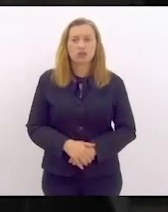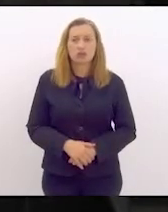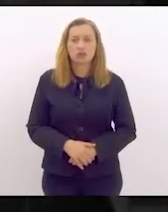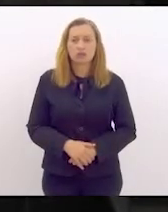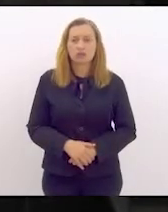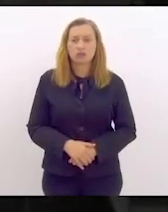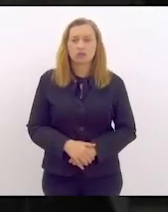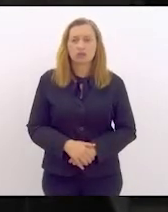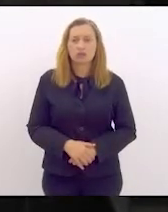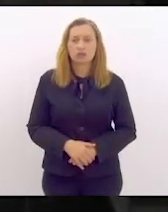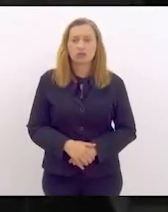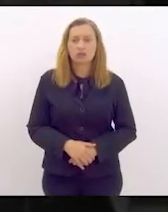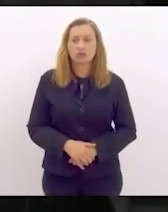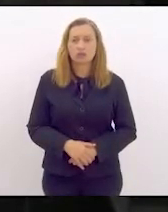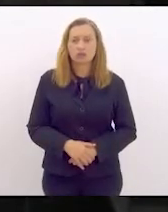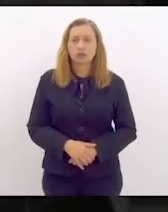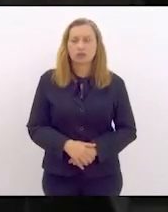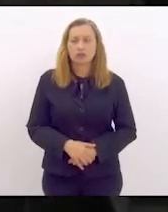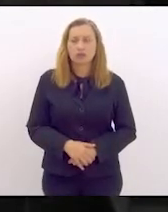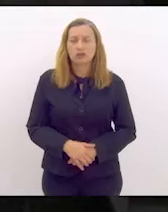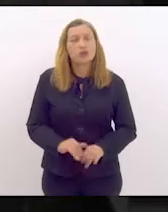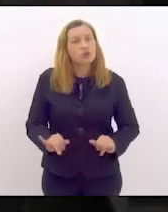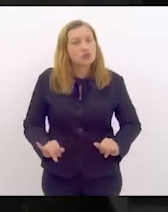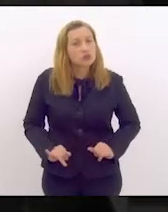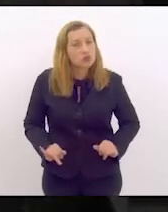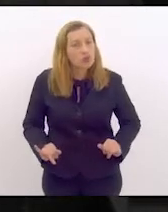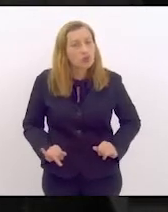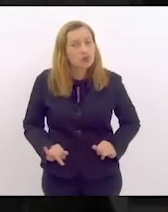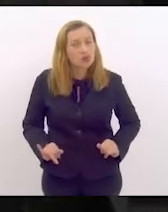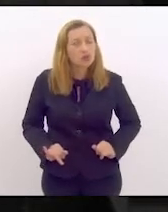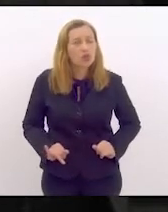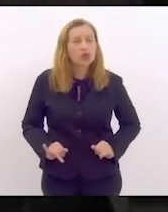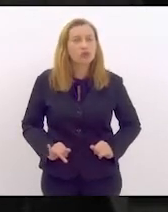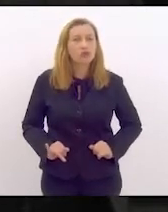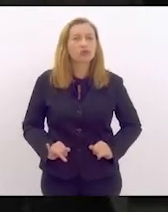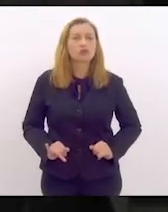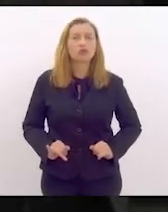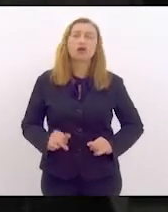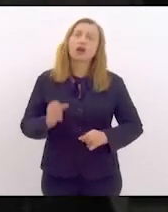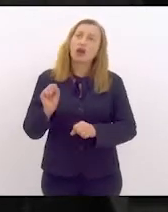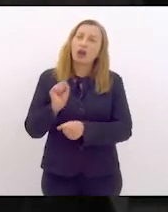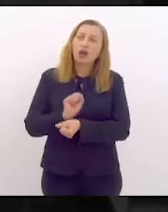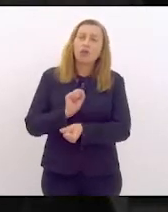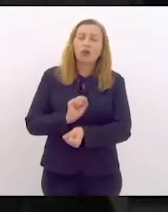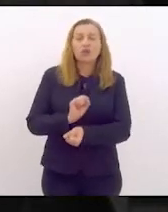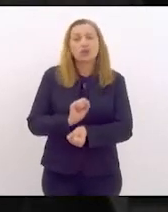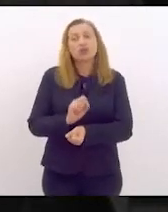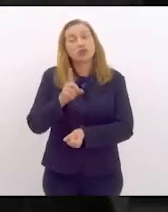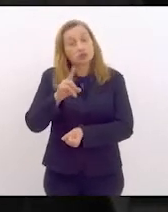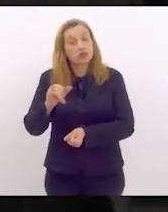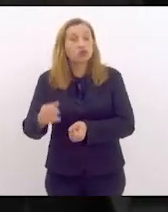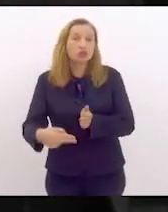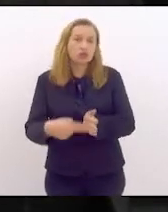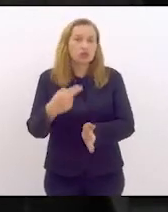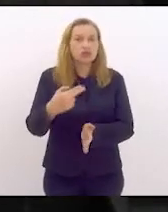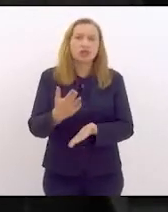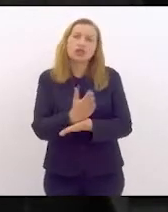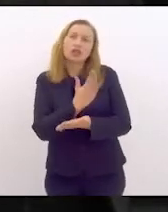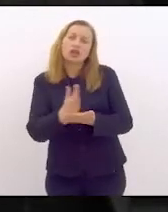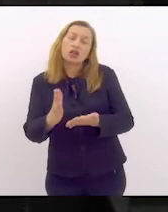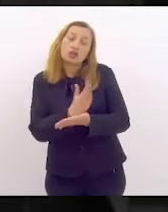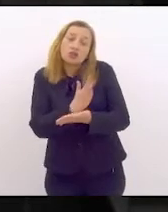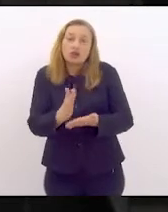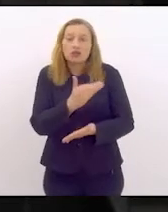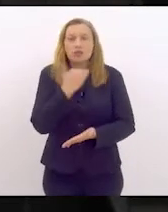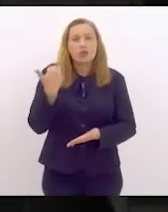leva a pessoa a sofrimentos continuados e muitas vezes até a